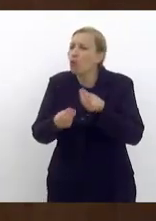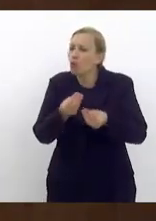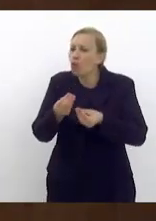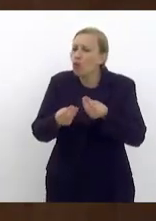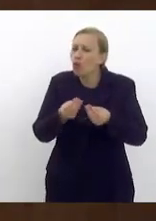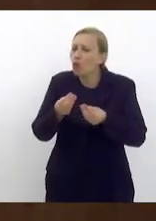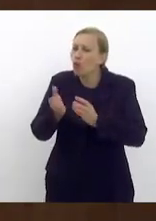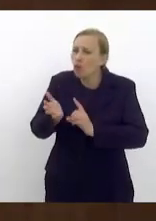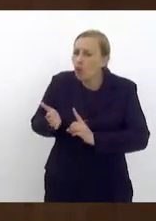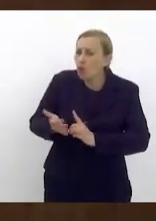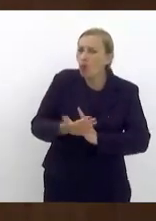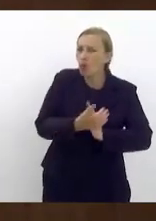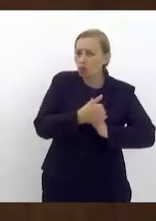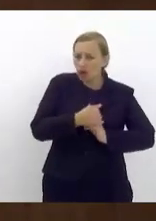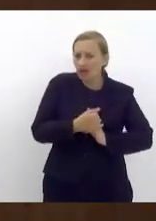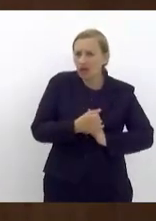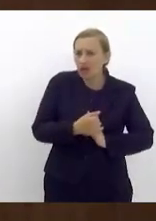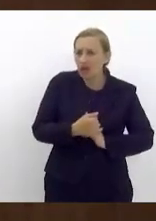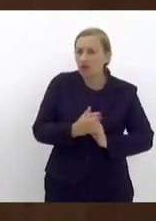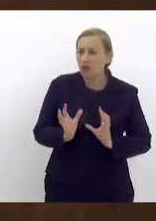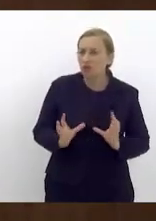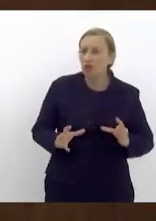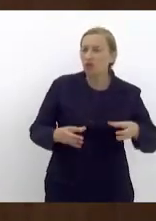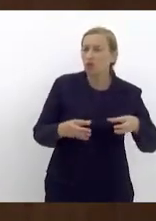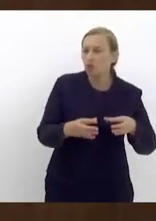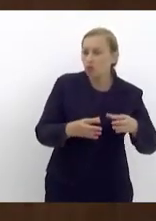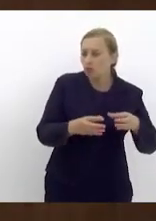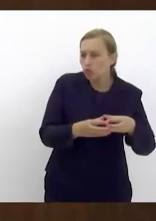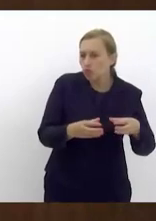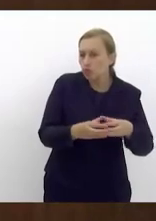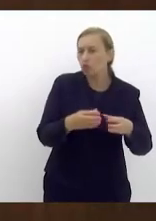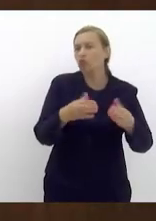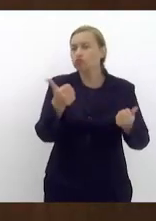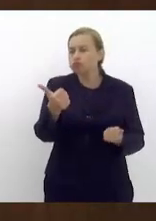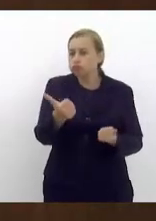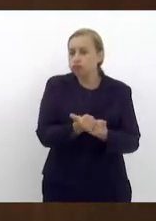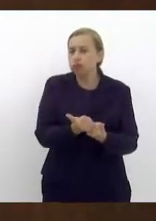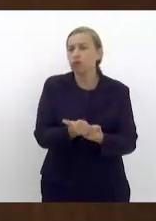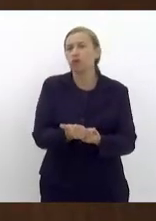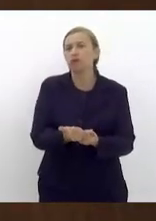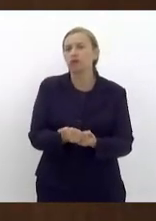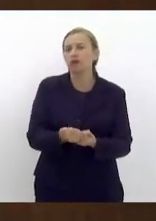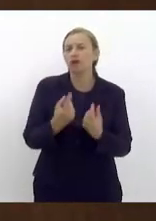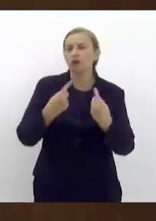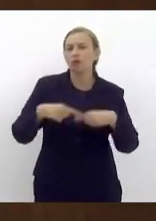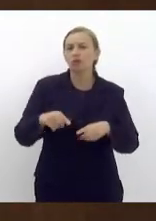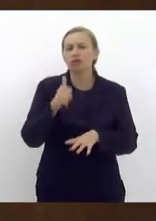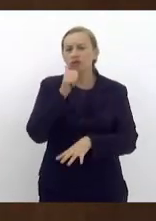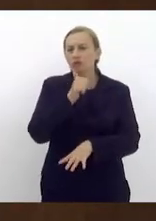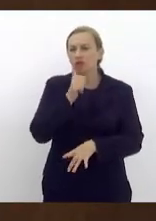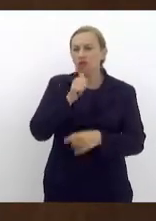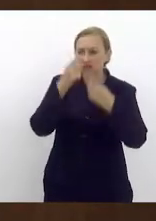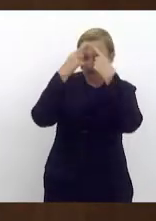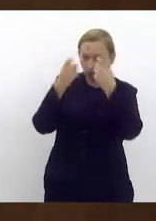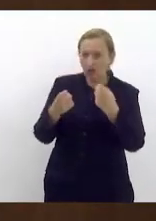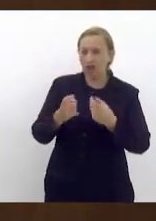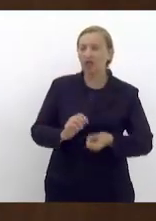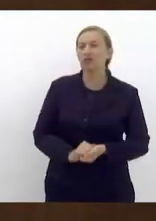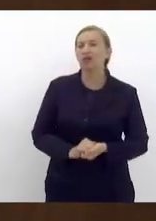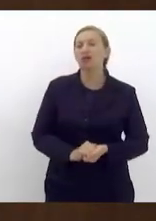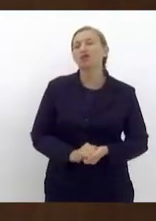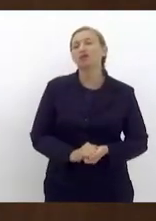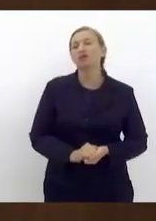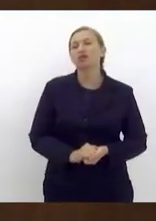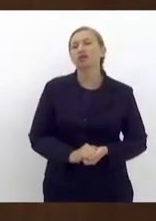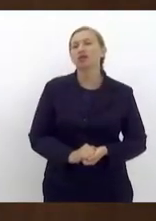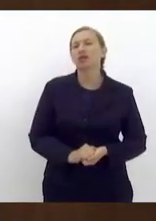consolidar uma rede de proteção a essas mulheres. É fundamental que a gente tenha essa vontade política da secretária,